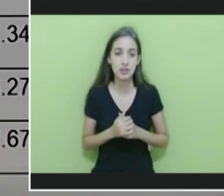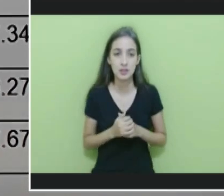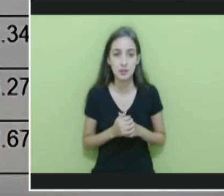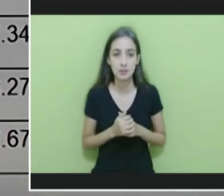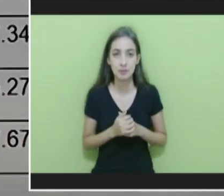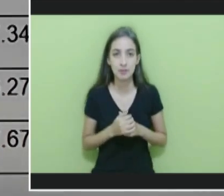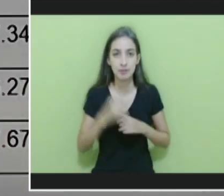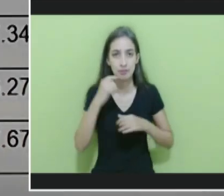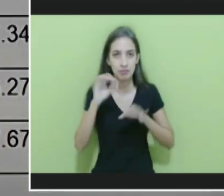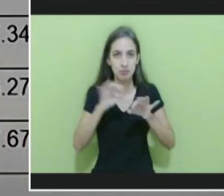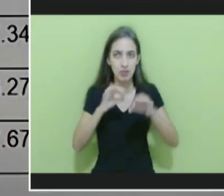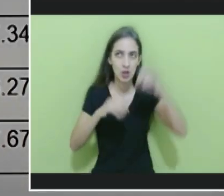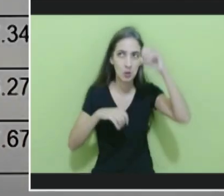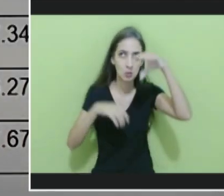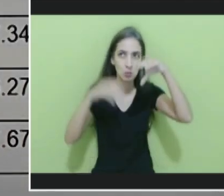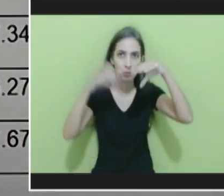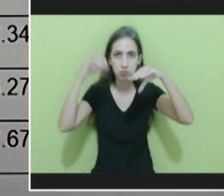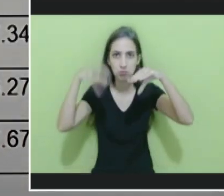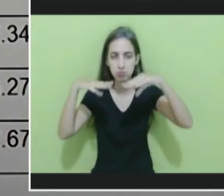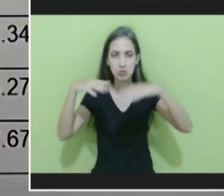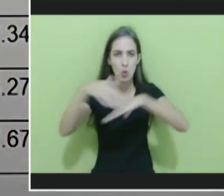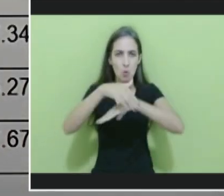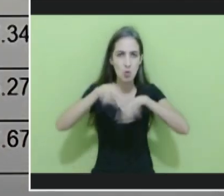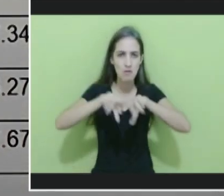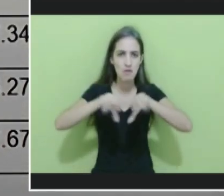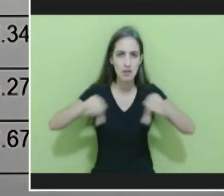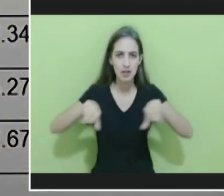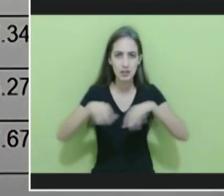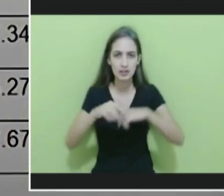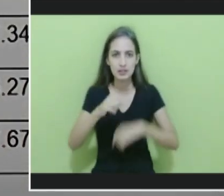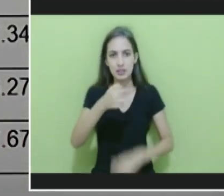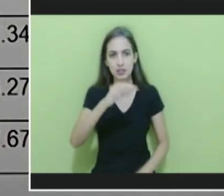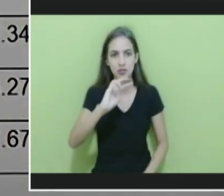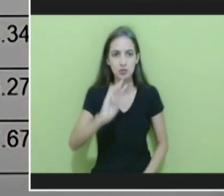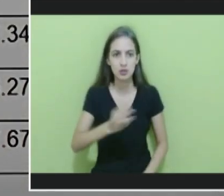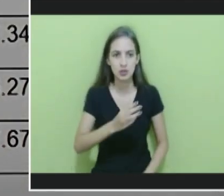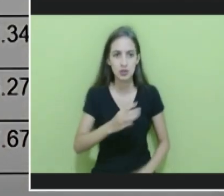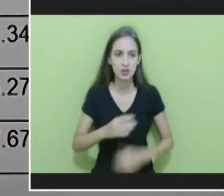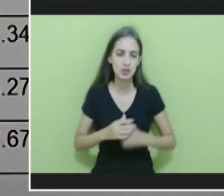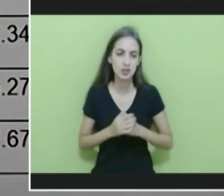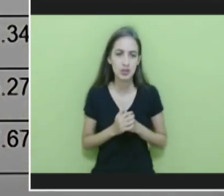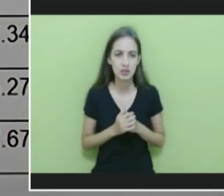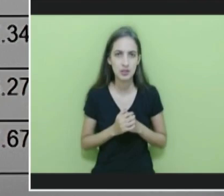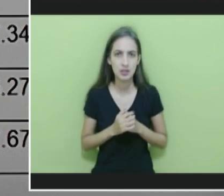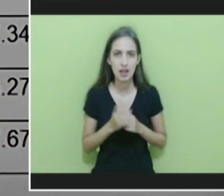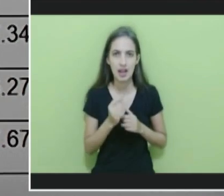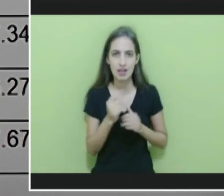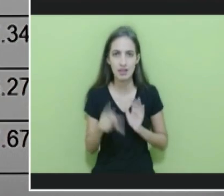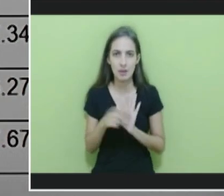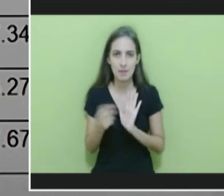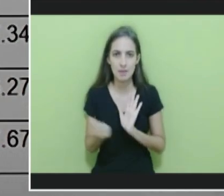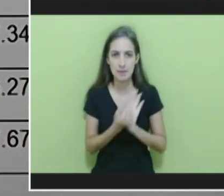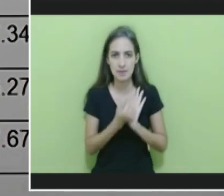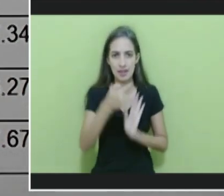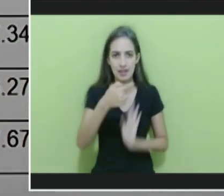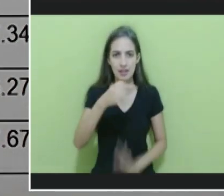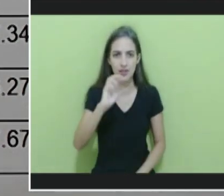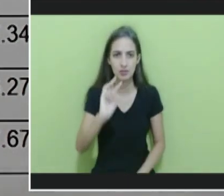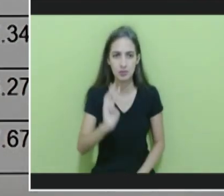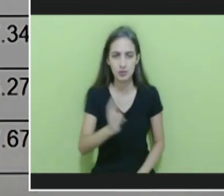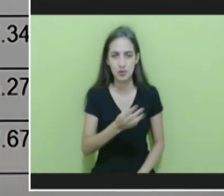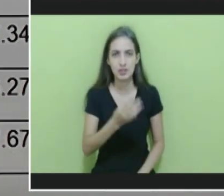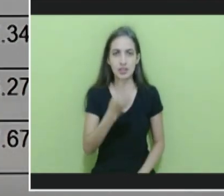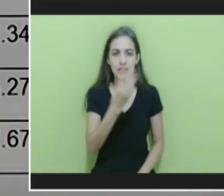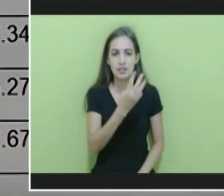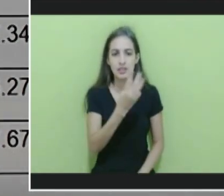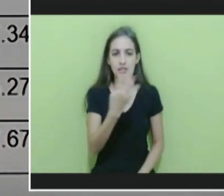pública 7 milhões e 500 mil reais. Receita patrimonial 7 milhões 341 mil e 100